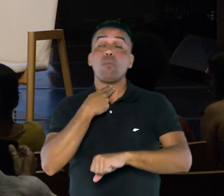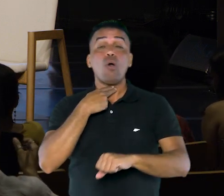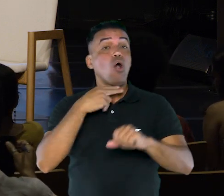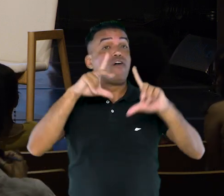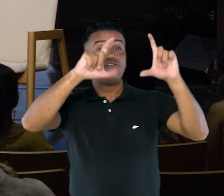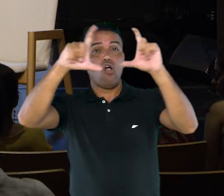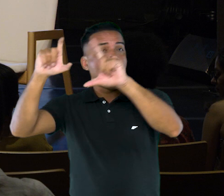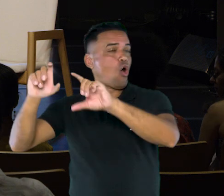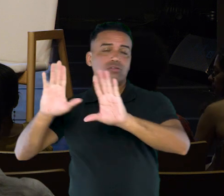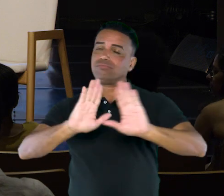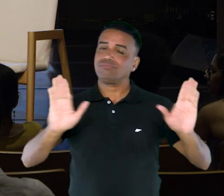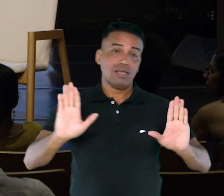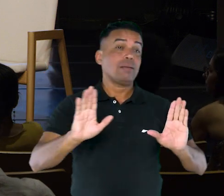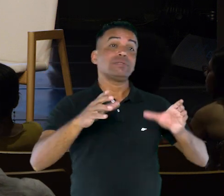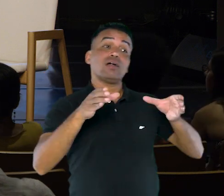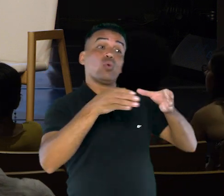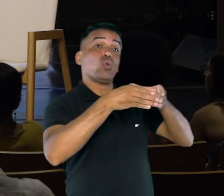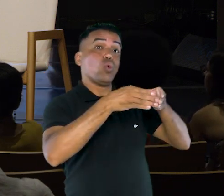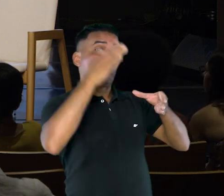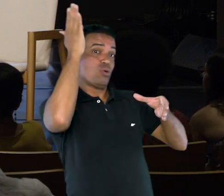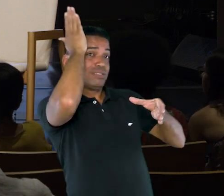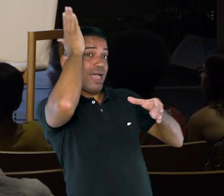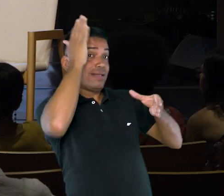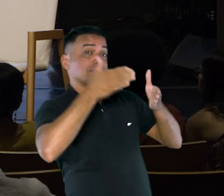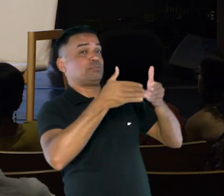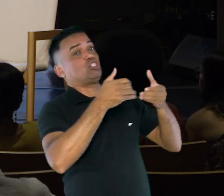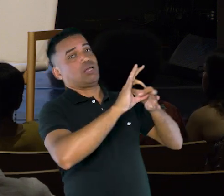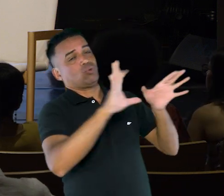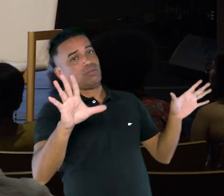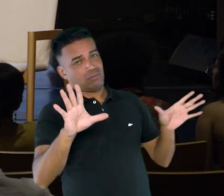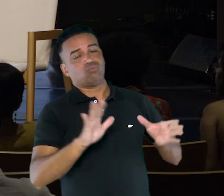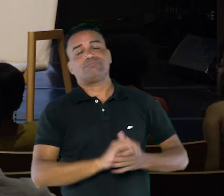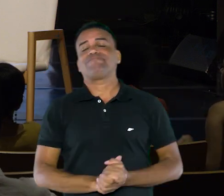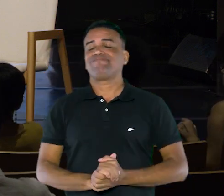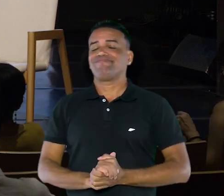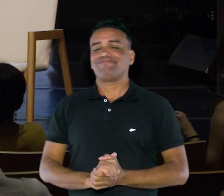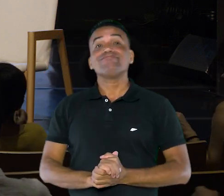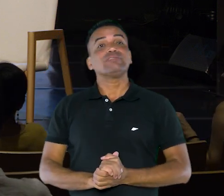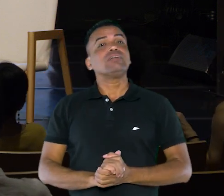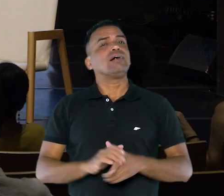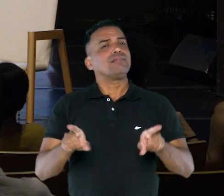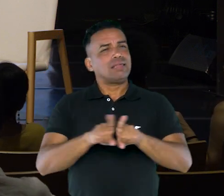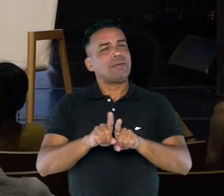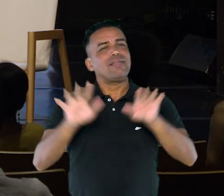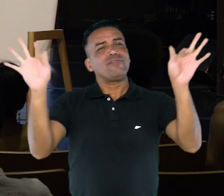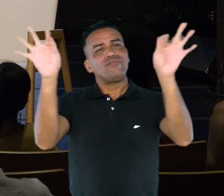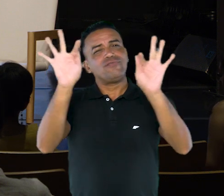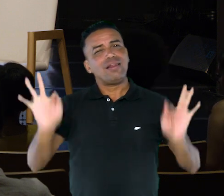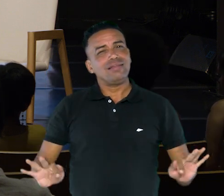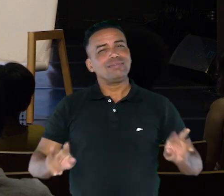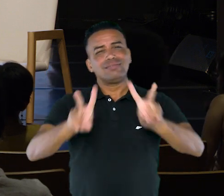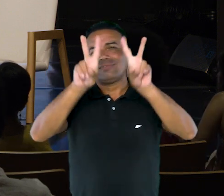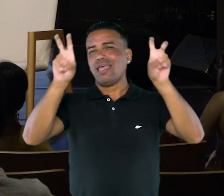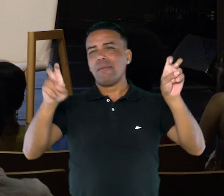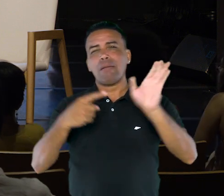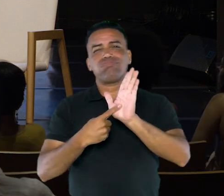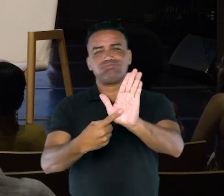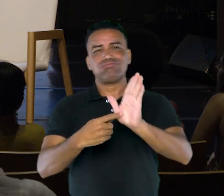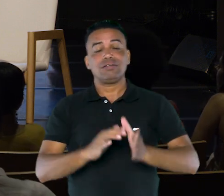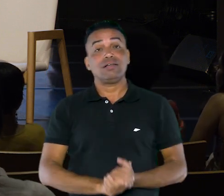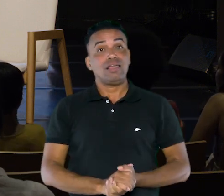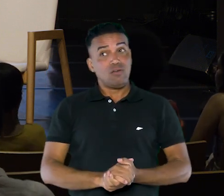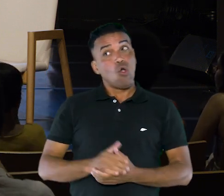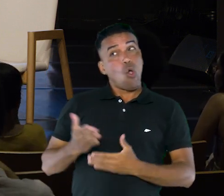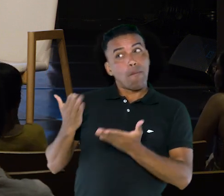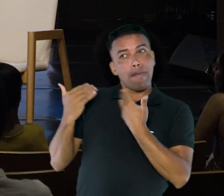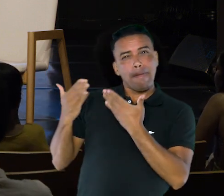permitido gravar, nem filmar, nem fotografar sem autorização prévia da produção do Sesc. A gente também está muito feliz para tratar desse